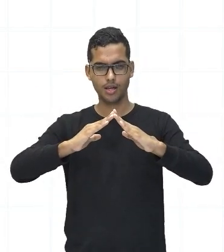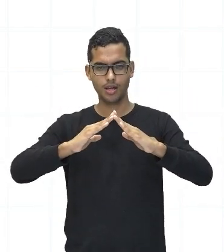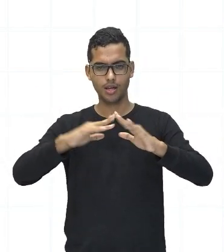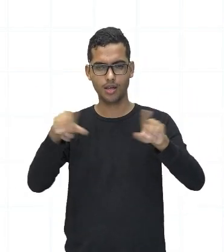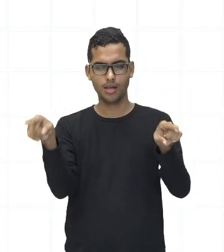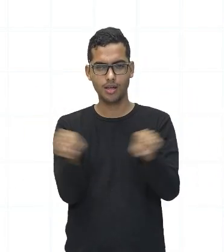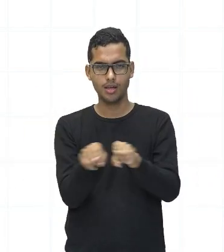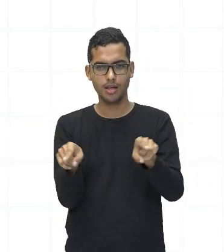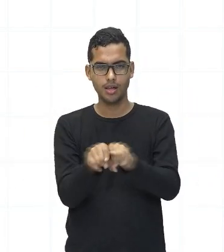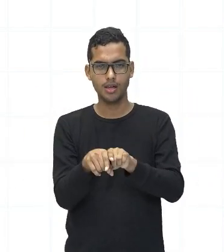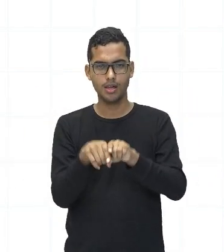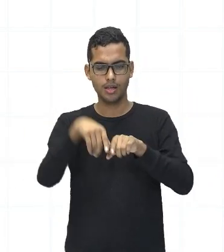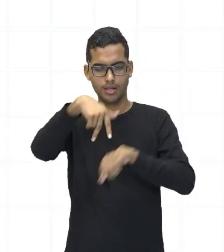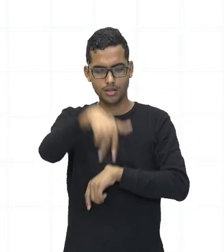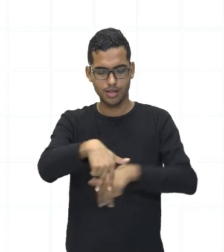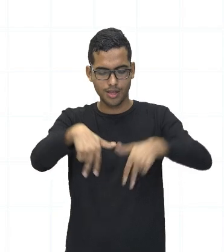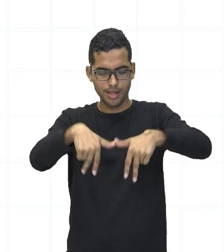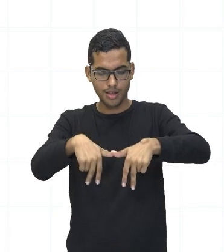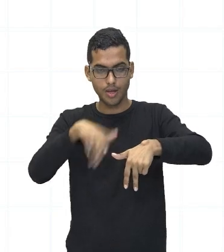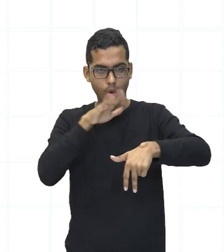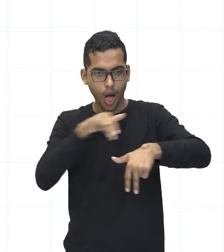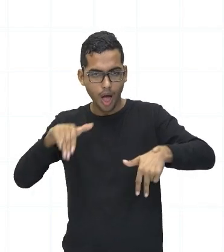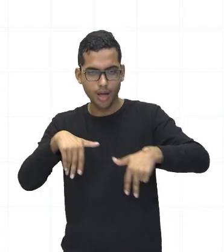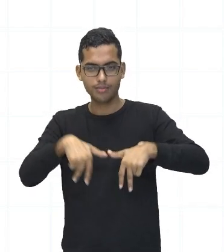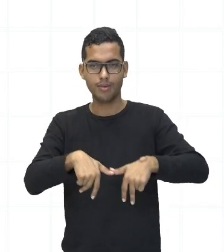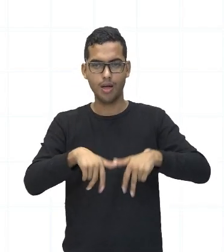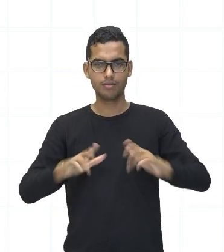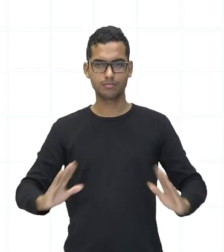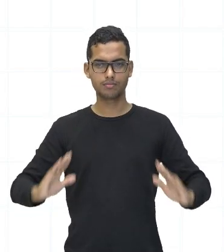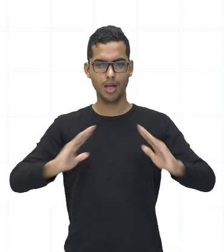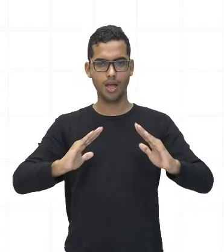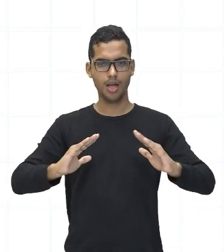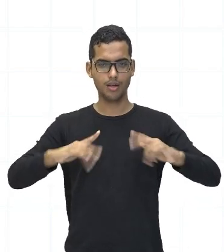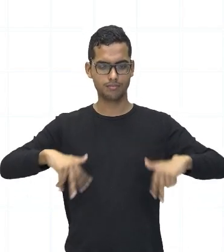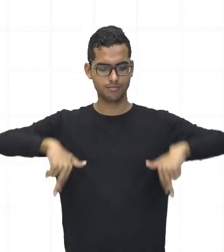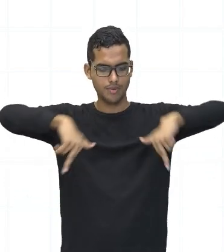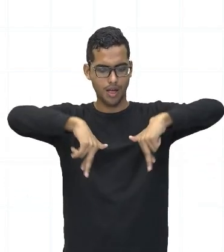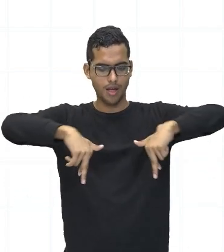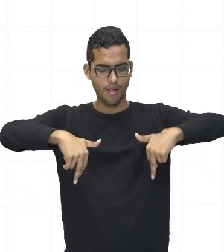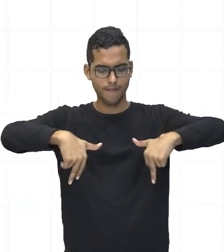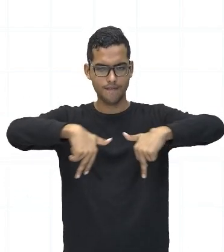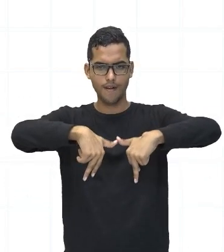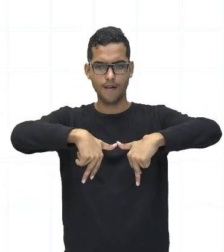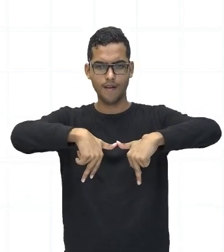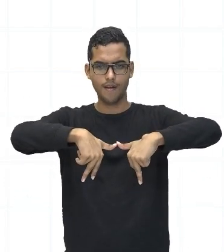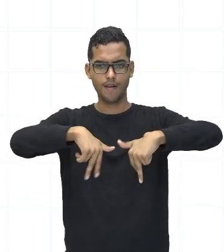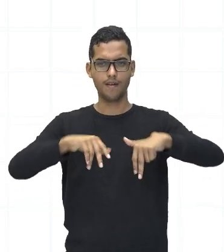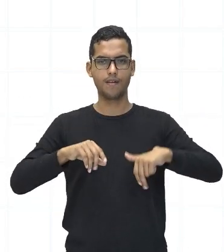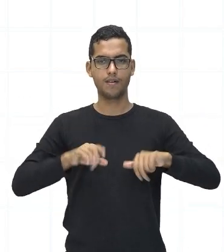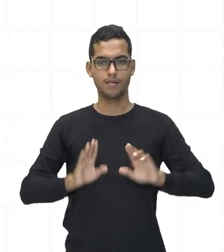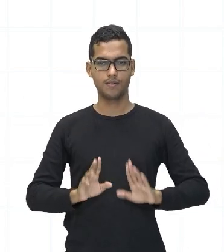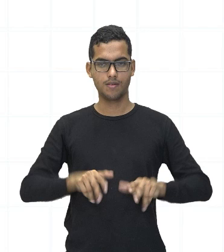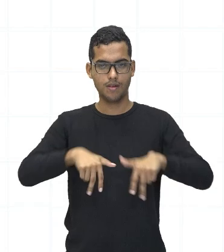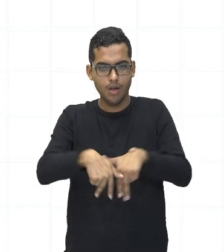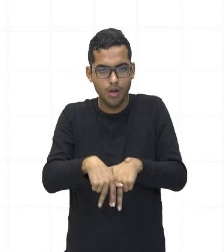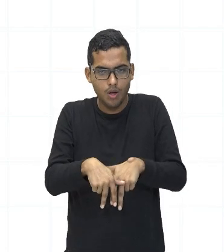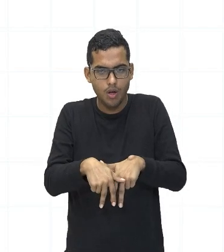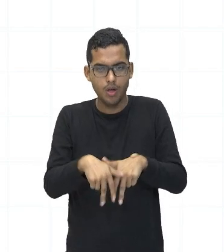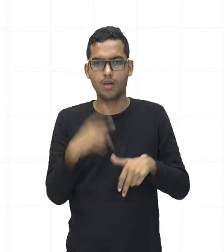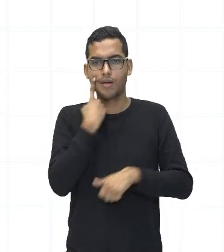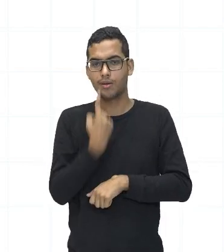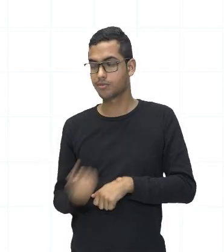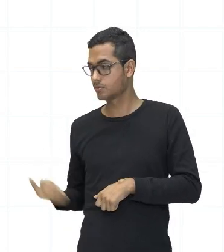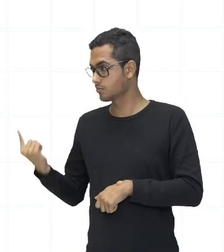concordando com tudo que o cartaz traz para nós. Além disso, aí na letra O, nós temos um alvo. E quem está no centro do alvo?